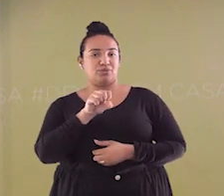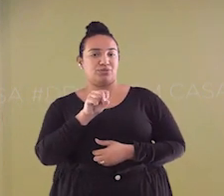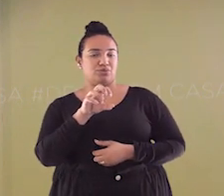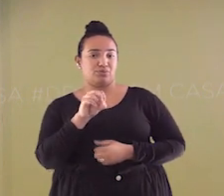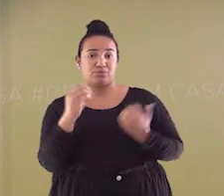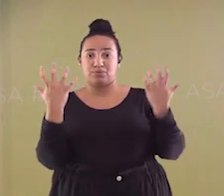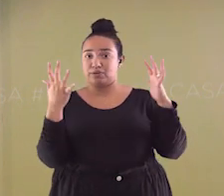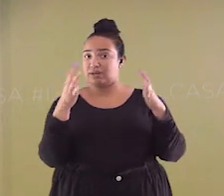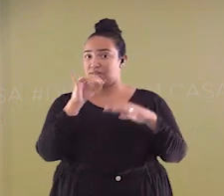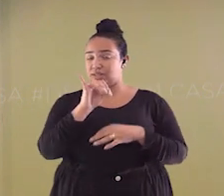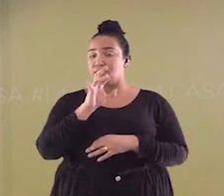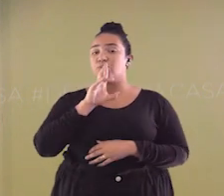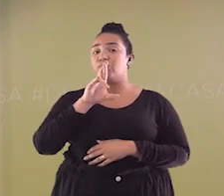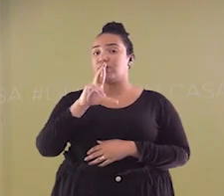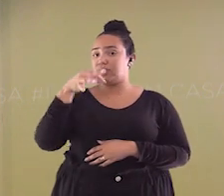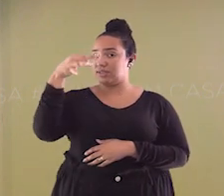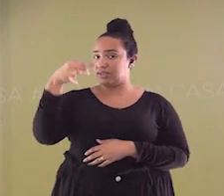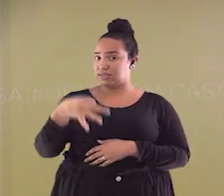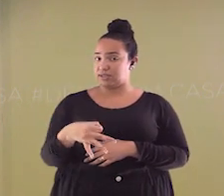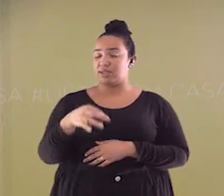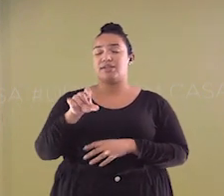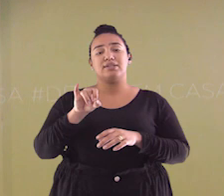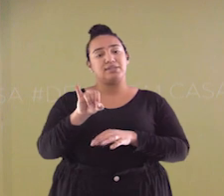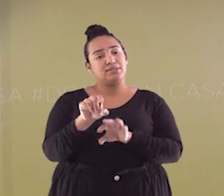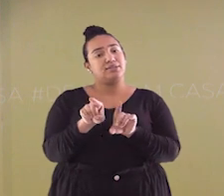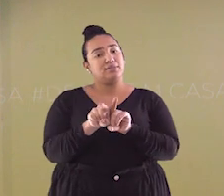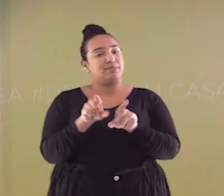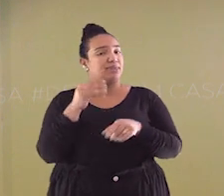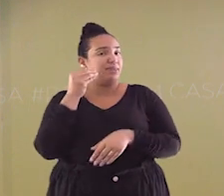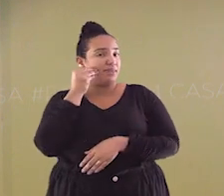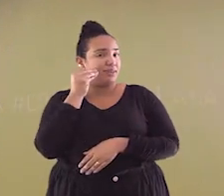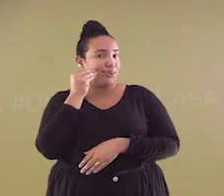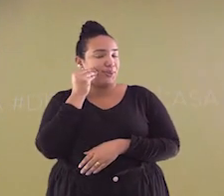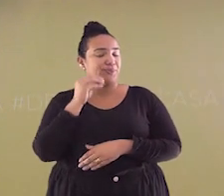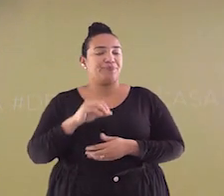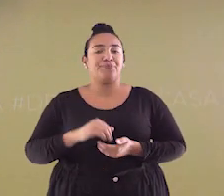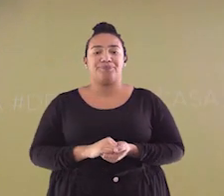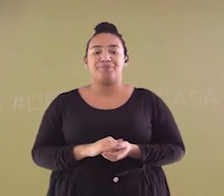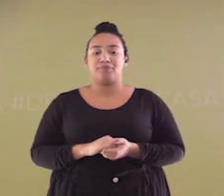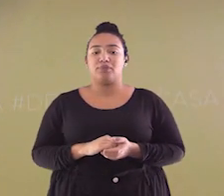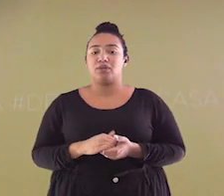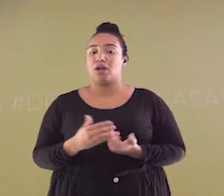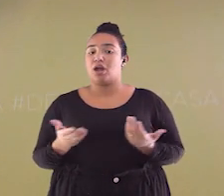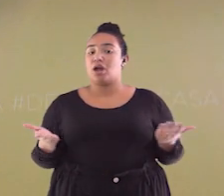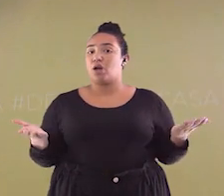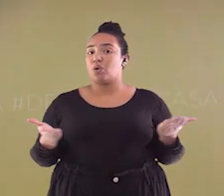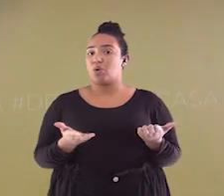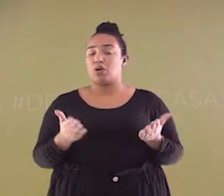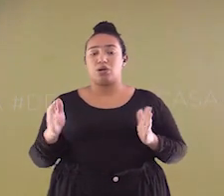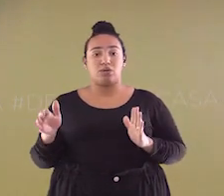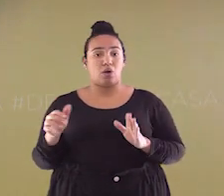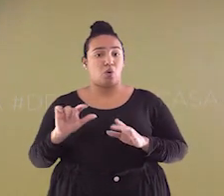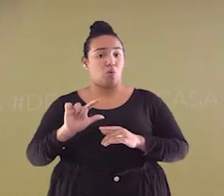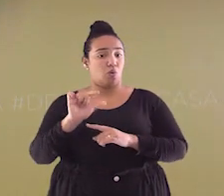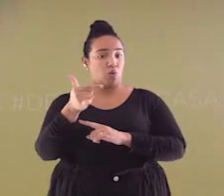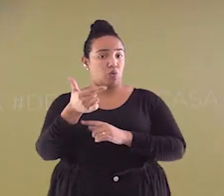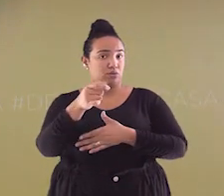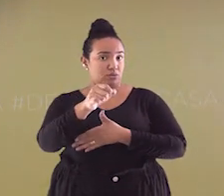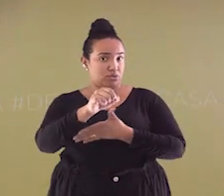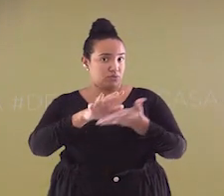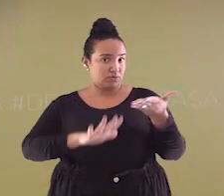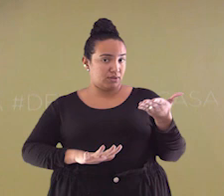Parabéns para você que acertou e para você que tentou também. Agora eu vou passar uma outra atividade